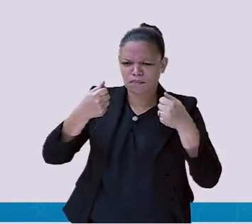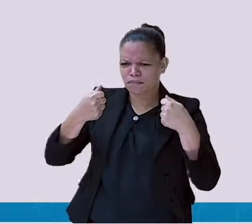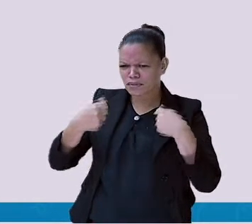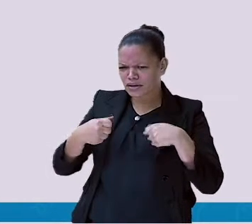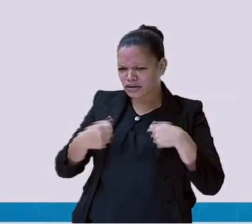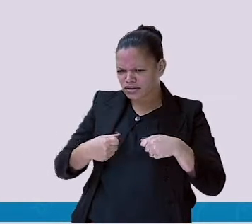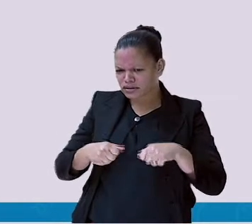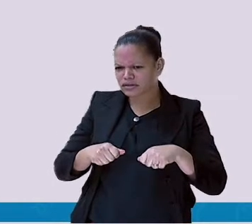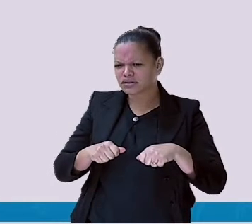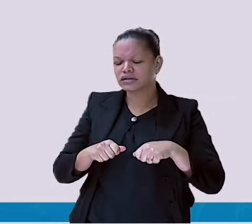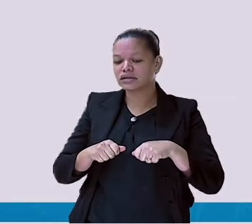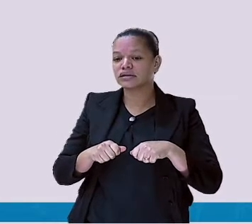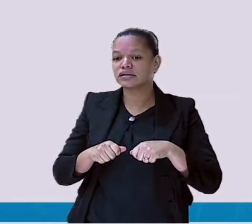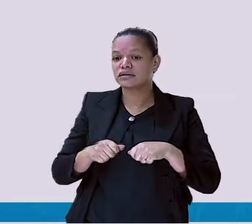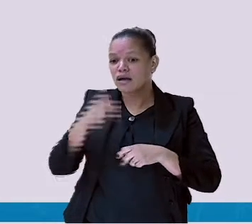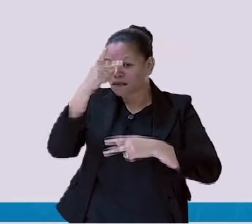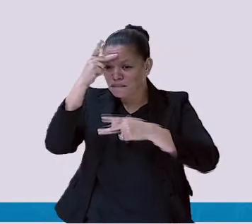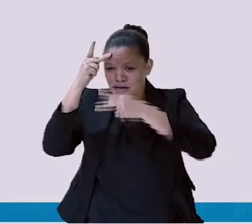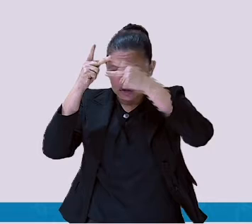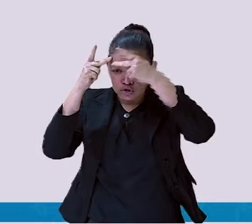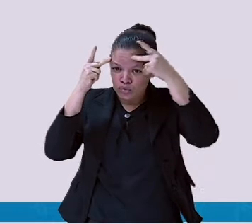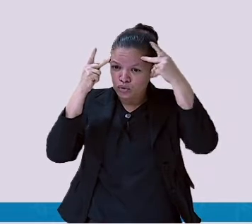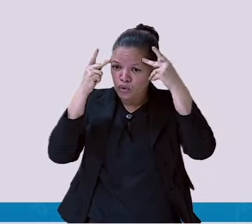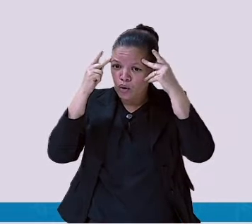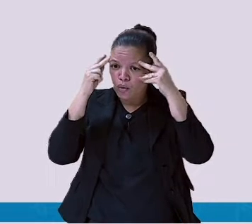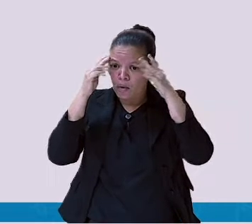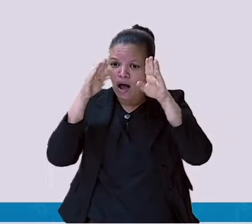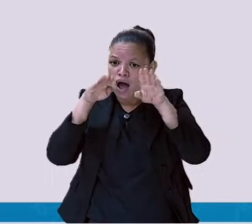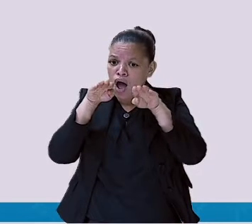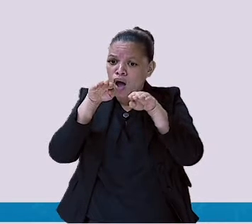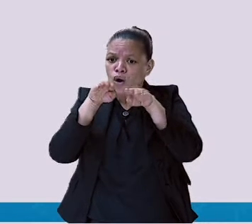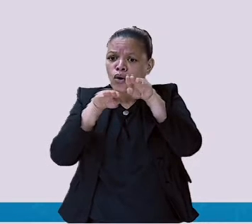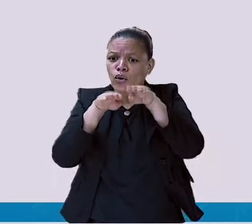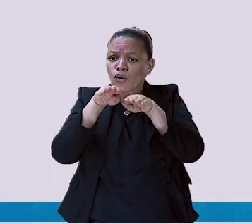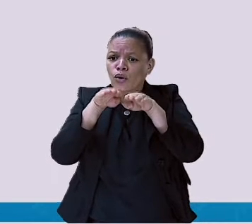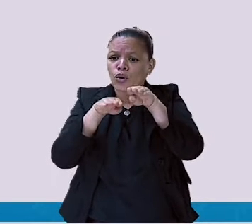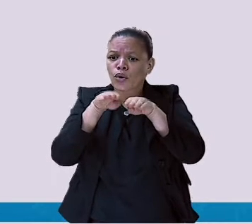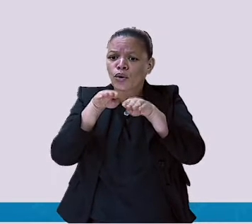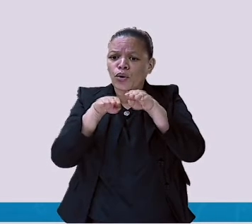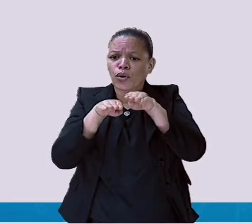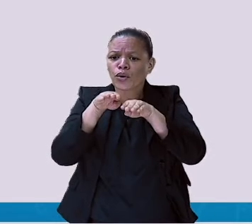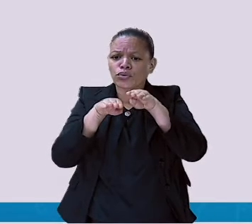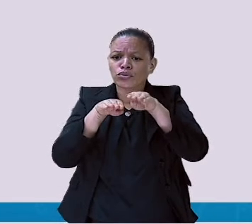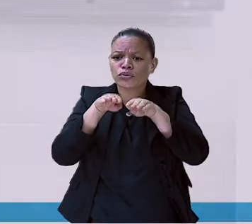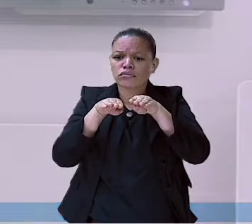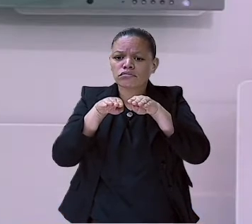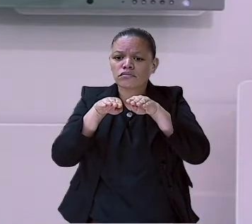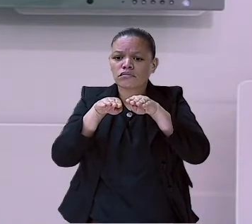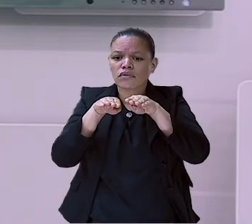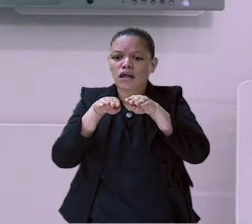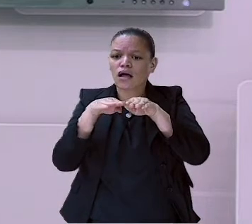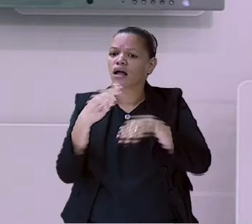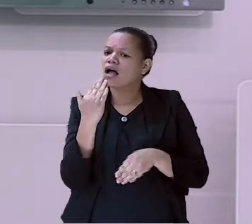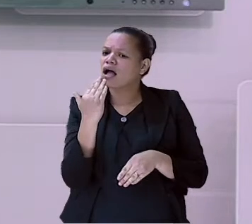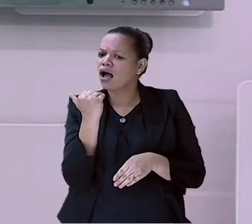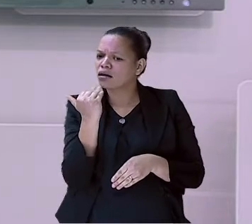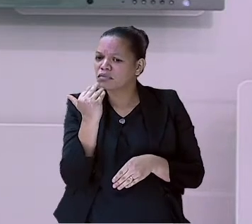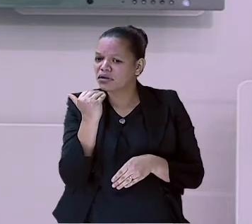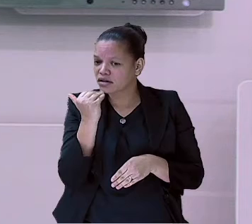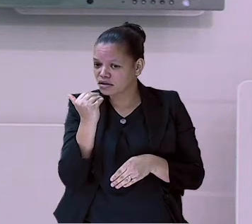Seria o controle da sua alimentação, tá? Depois, Se a dieta